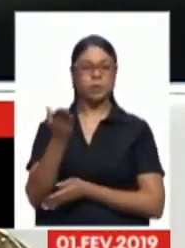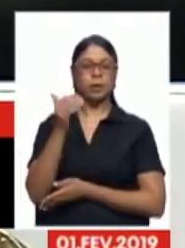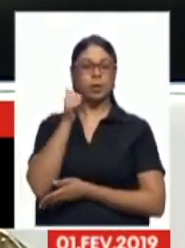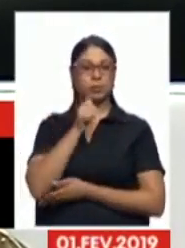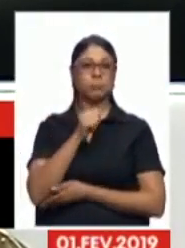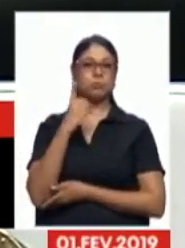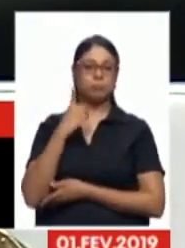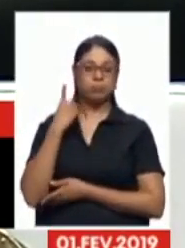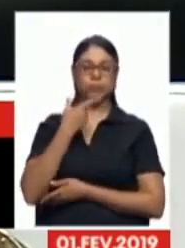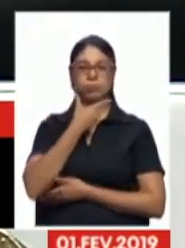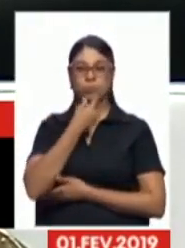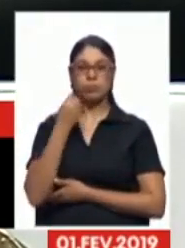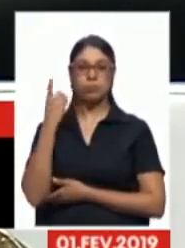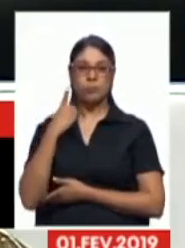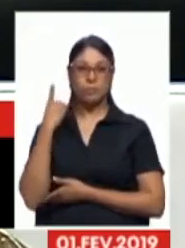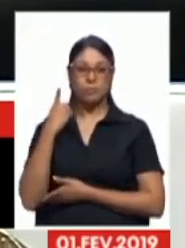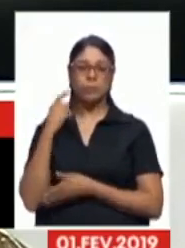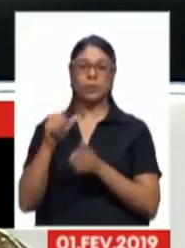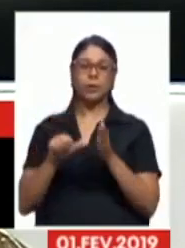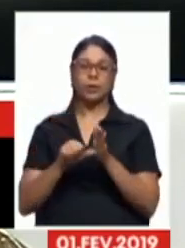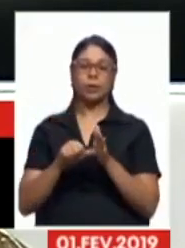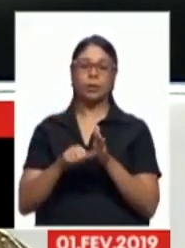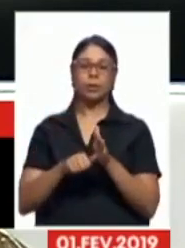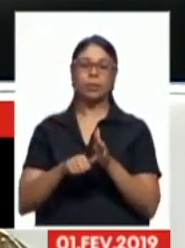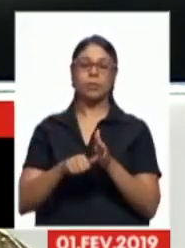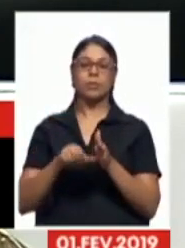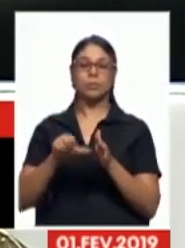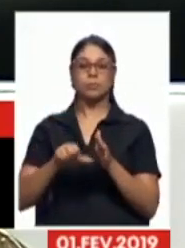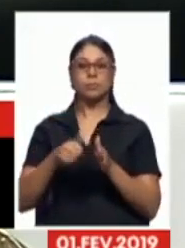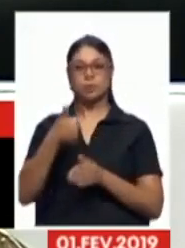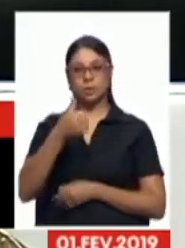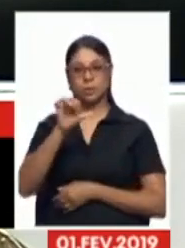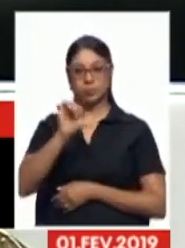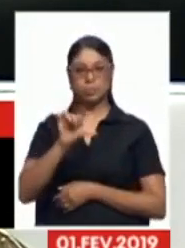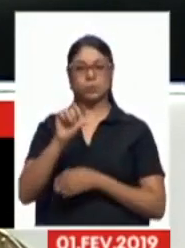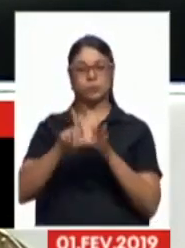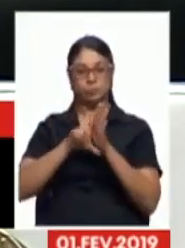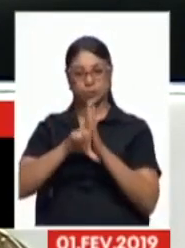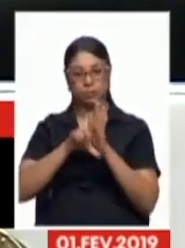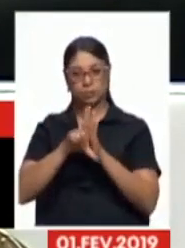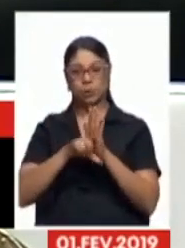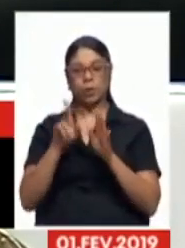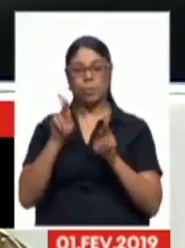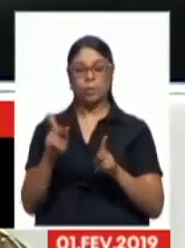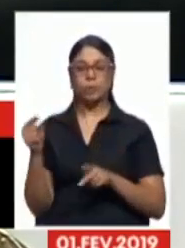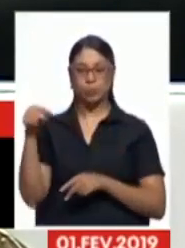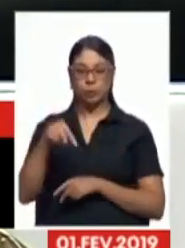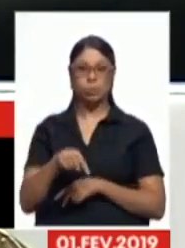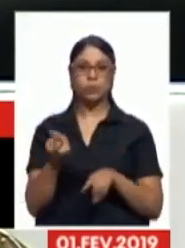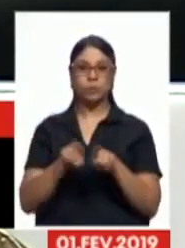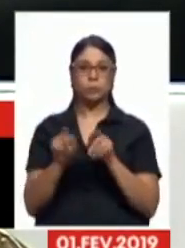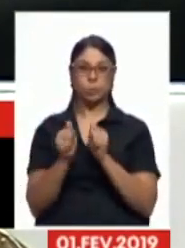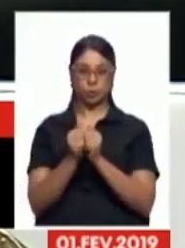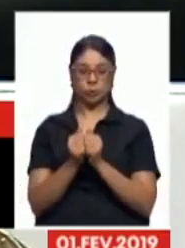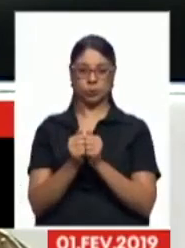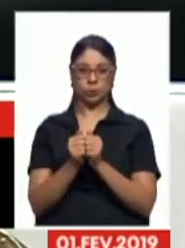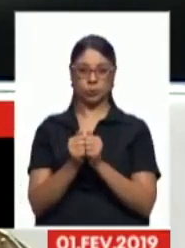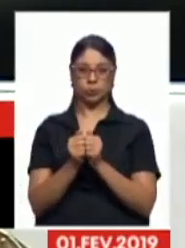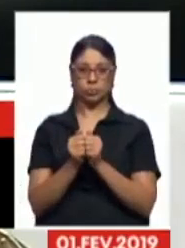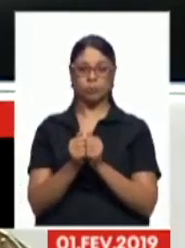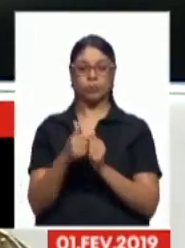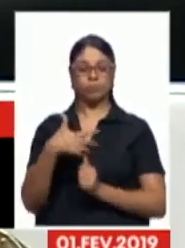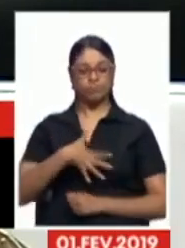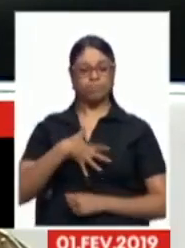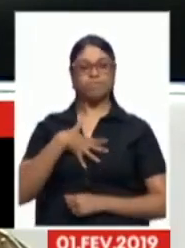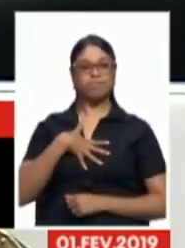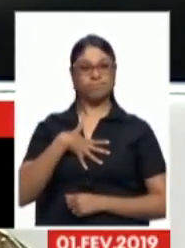da 19ª legislatura, aos que aqui permaneceram e aos que agora se juntam a nós. Sinto-me honrado